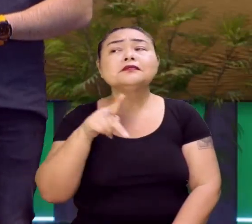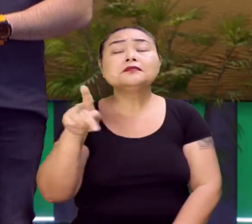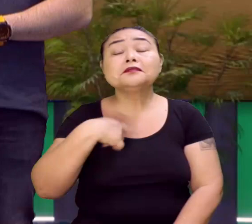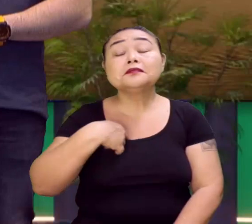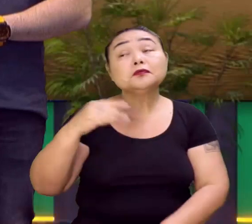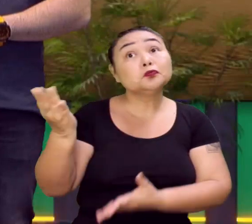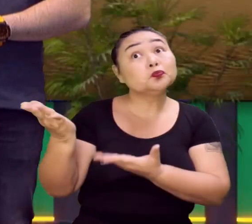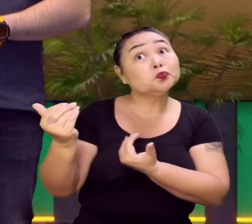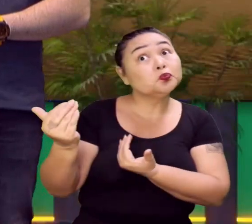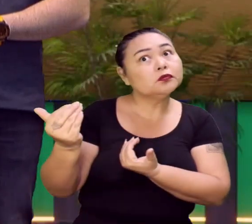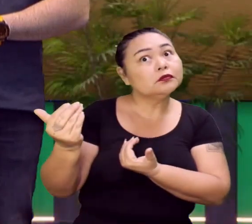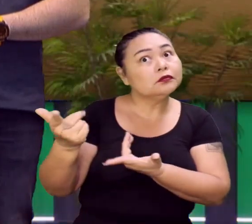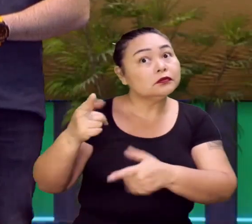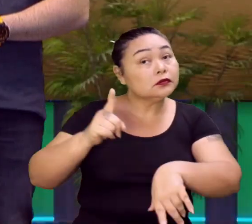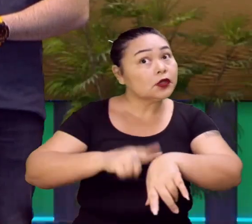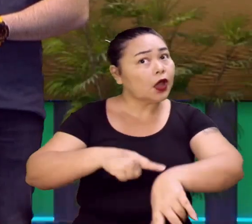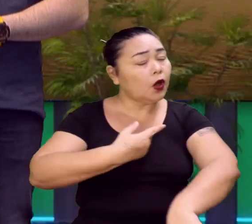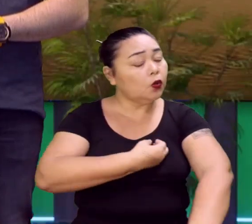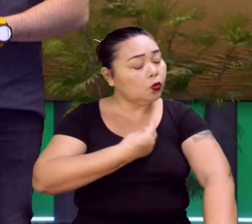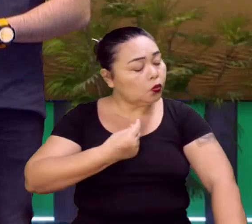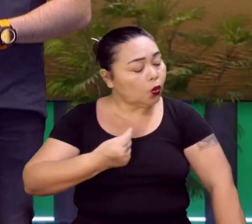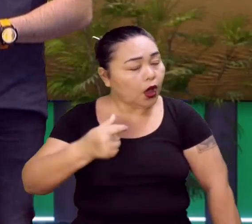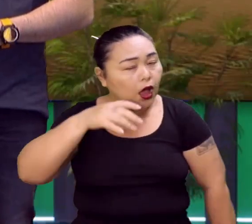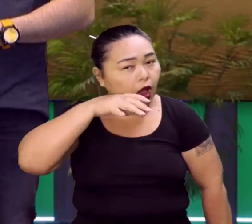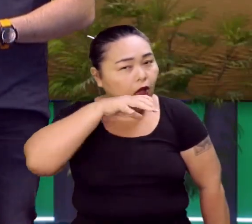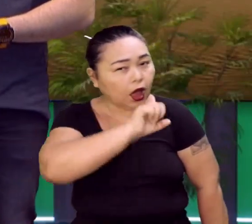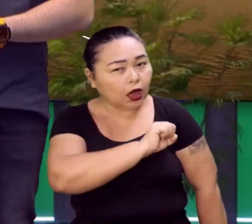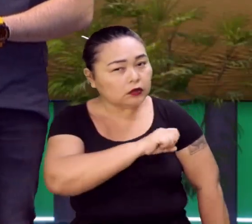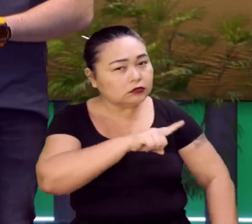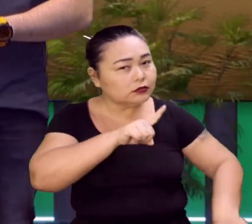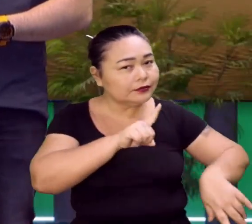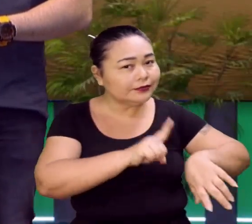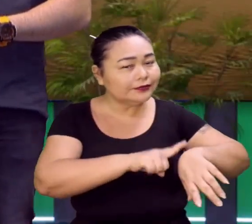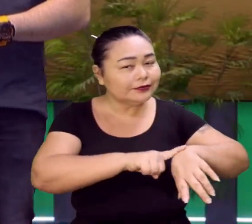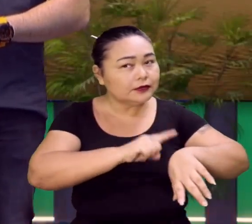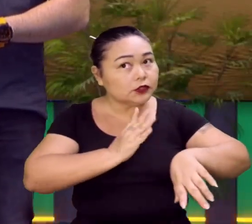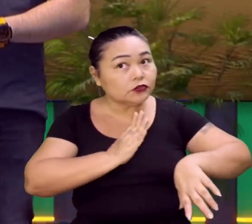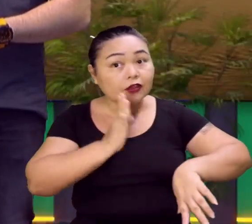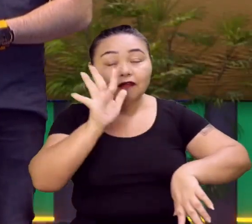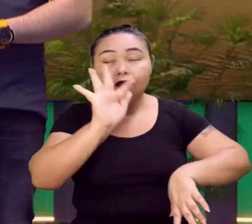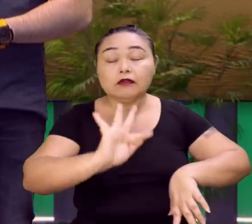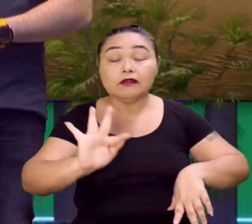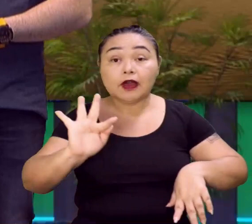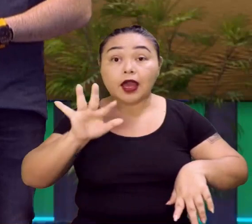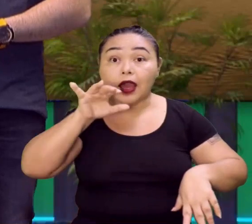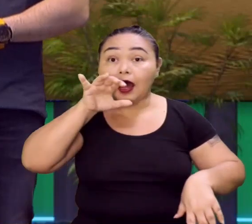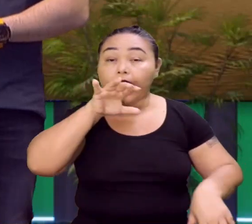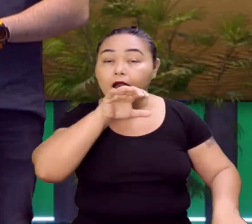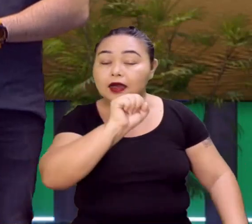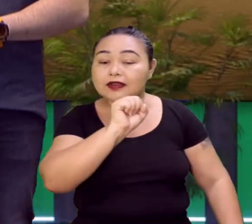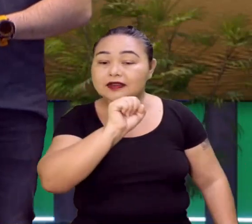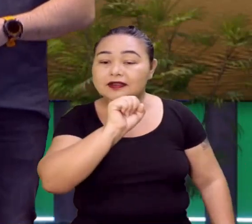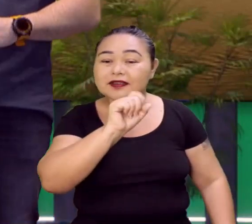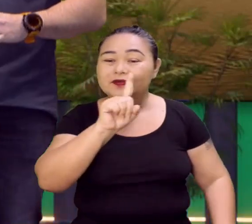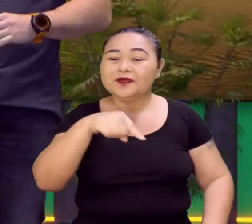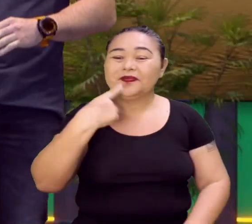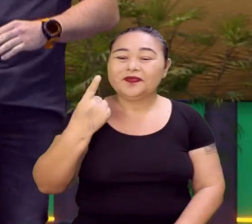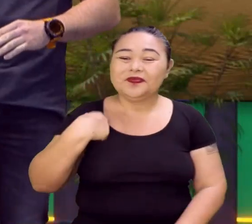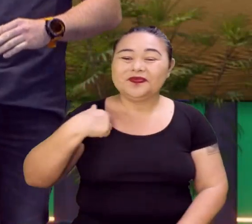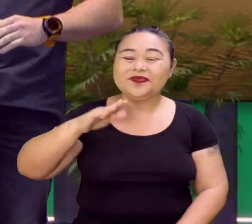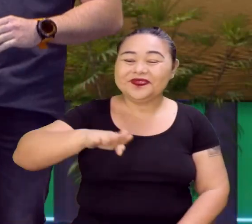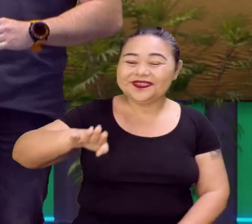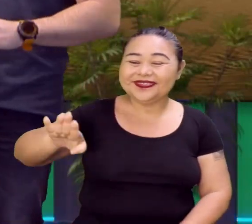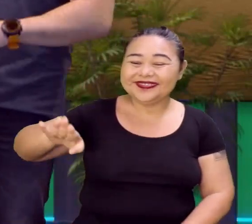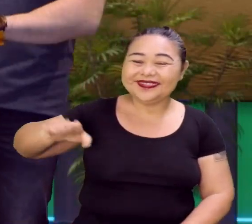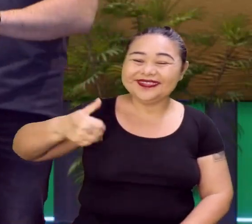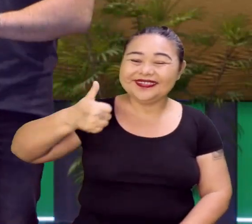jovem. Ó, a vida é um sopro, meu amigo. Exatamente. Daqui a pouco chega a hora da faculdade, é um piscar de olhos. Falar igual minha mãe fala, isso? um dia desse era um